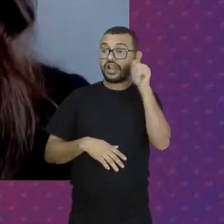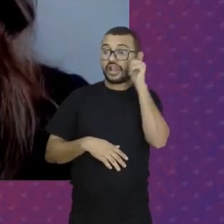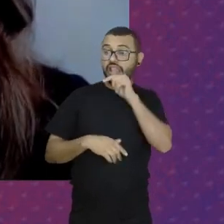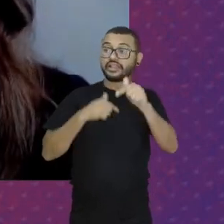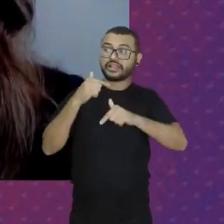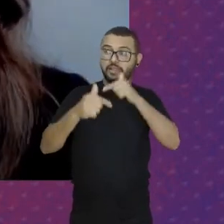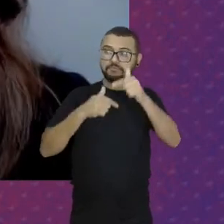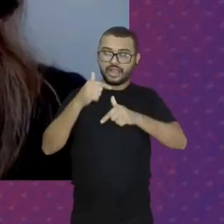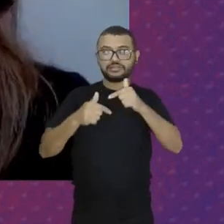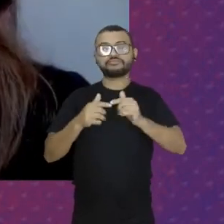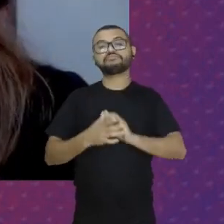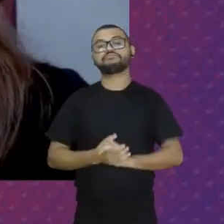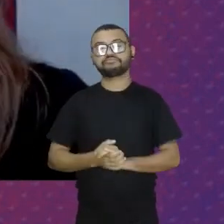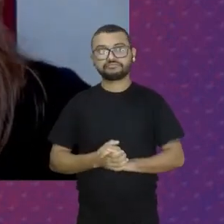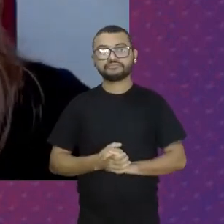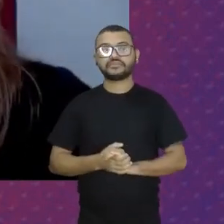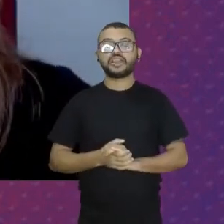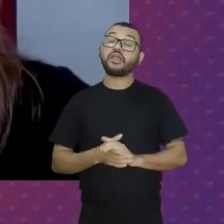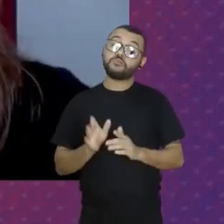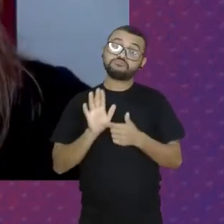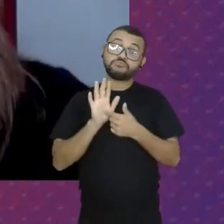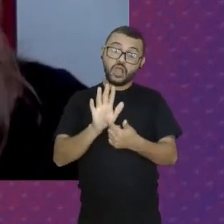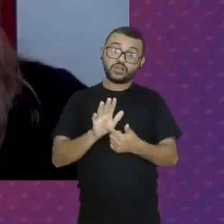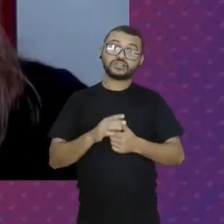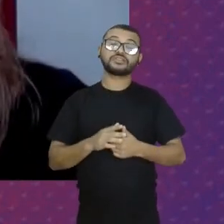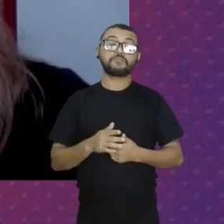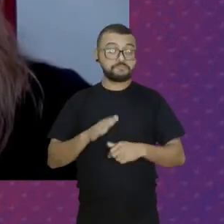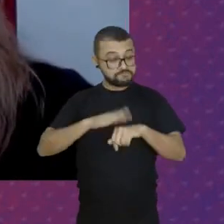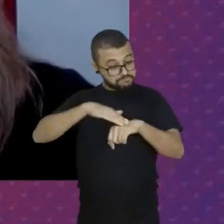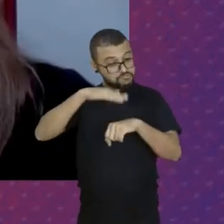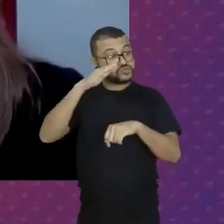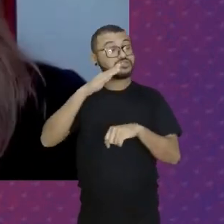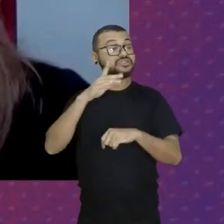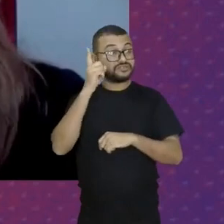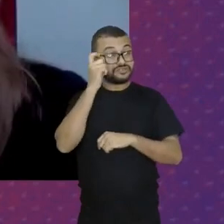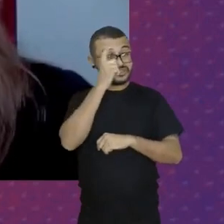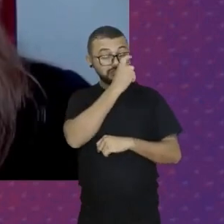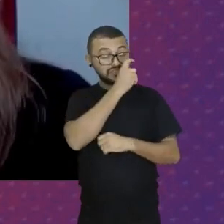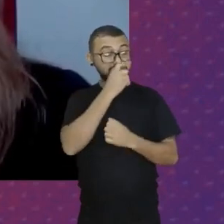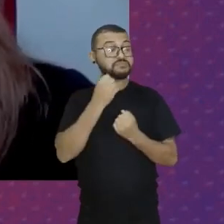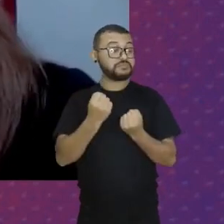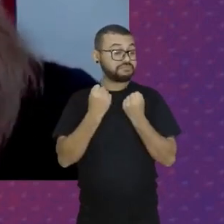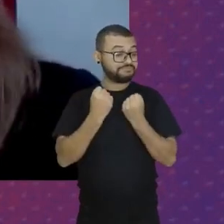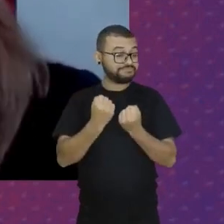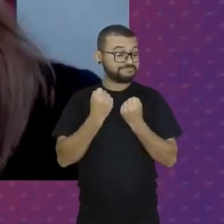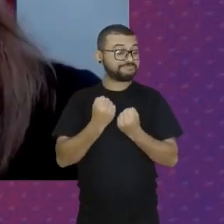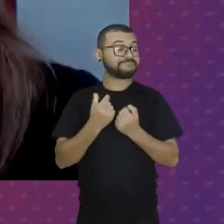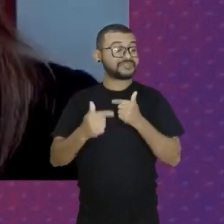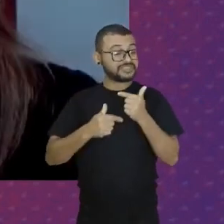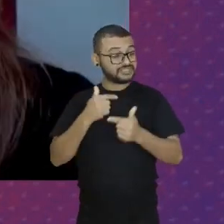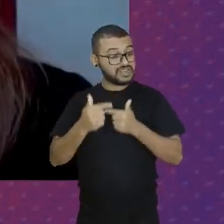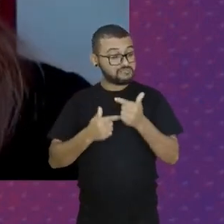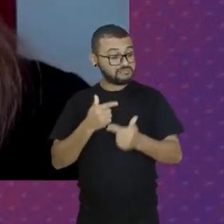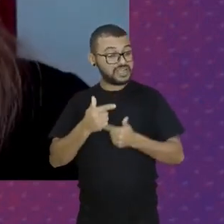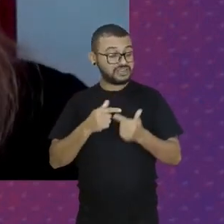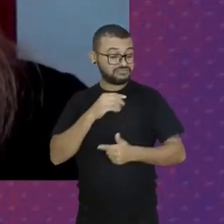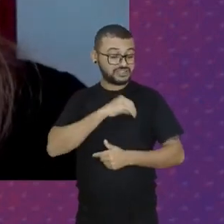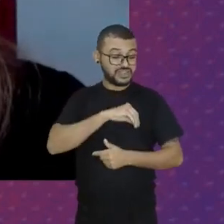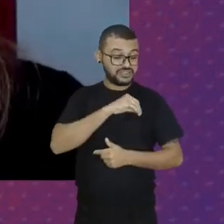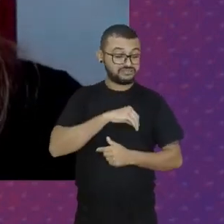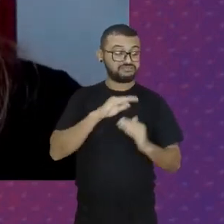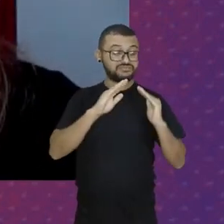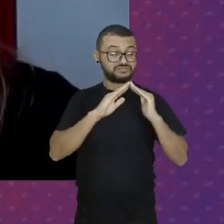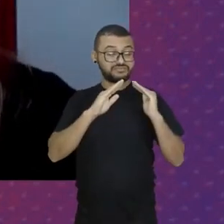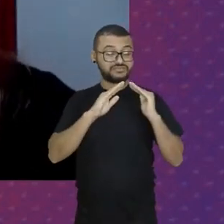mercado de trabalho. Isso é muito, né? Isso é um peso muito grande do trabalho remunerado, do trabalho